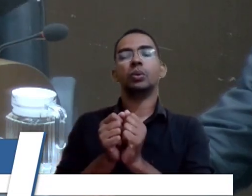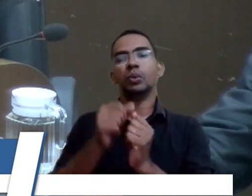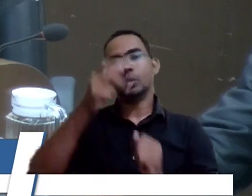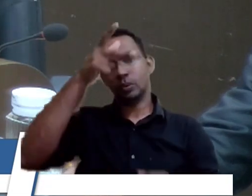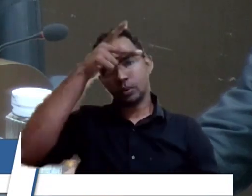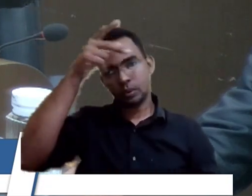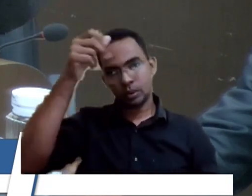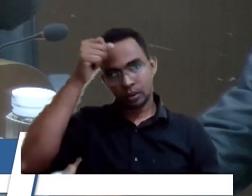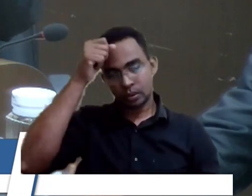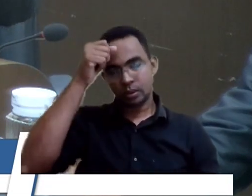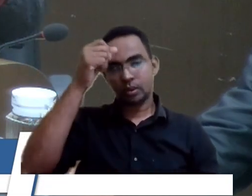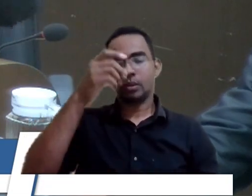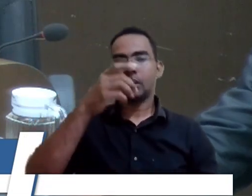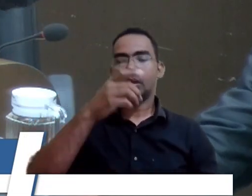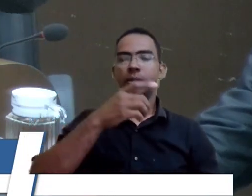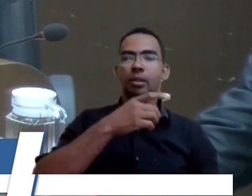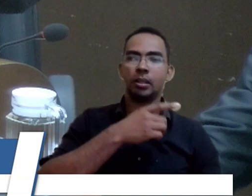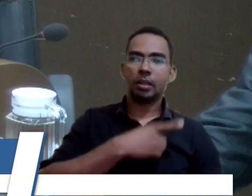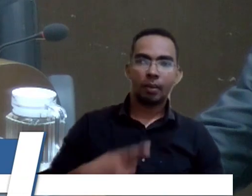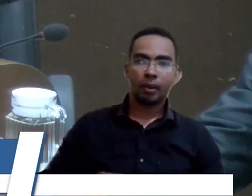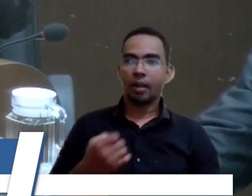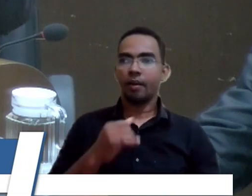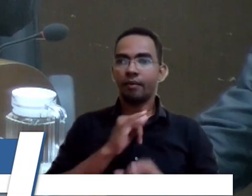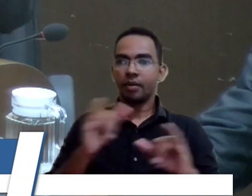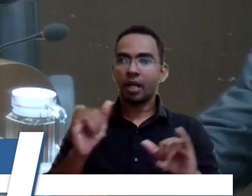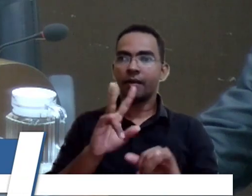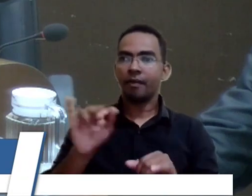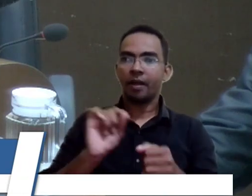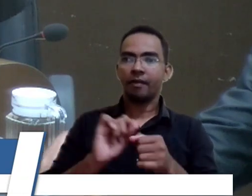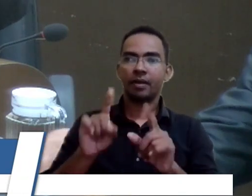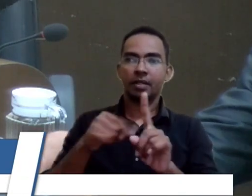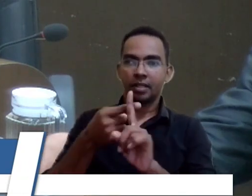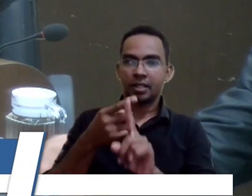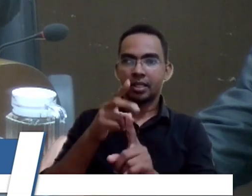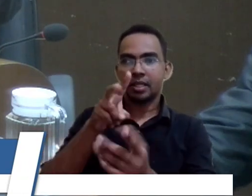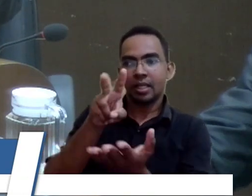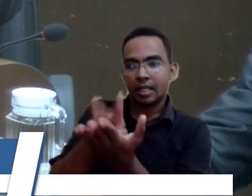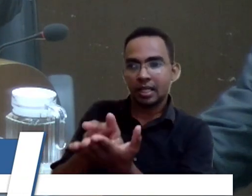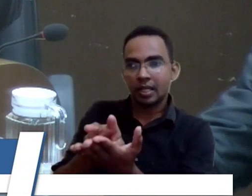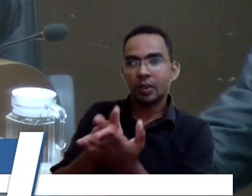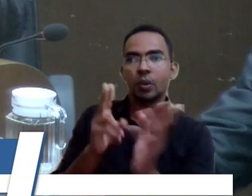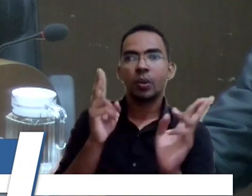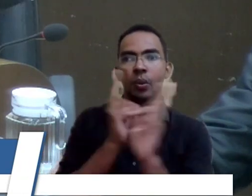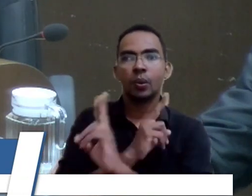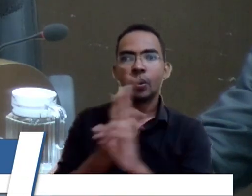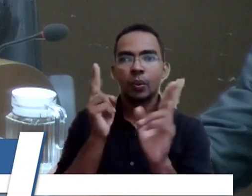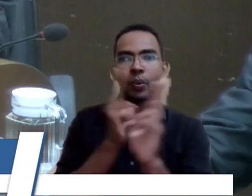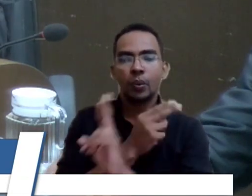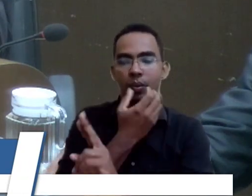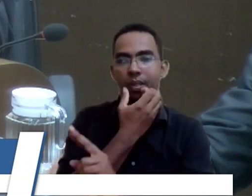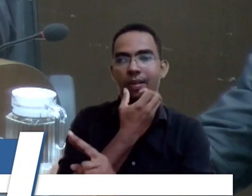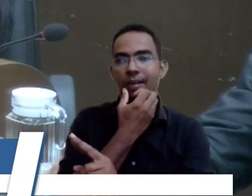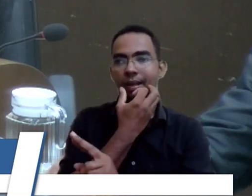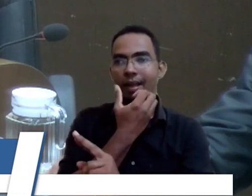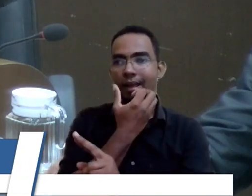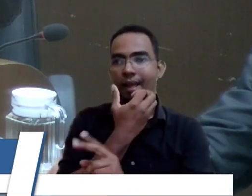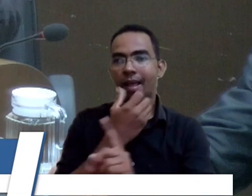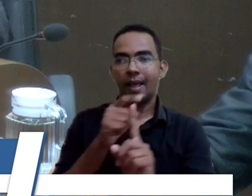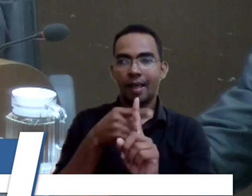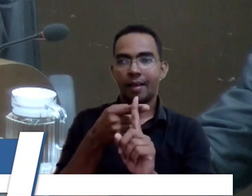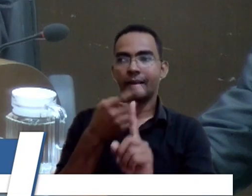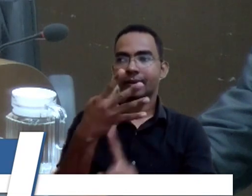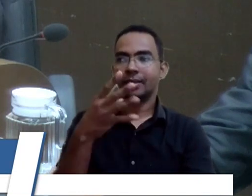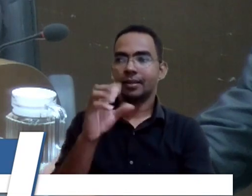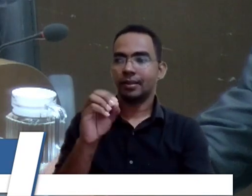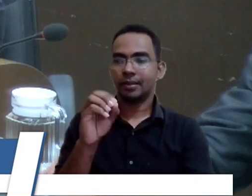deputado, anunciaram que ia fazer 10 leitos de em caráter de urgência e que mais 40